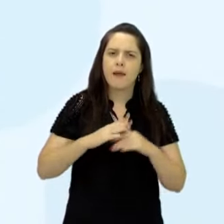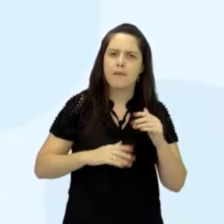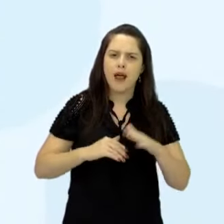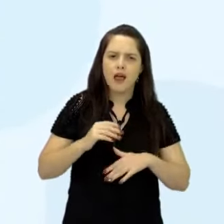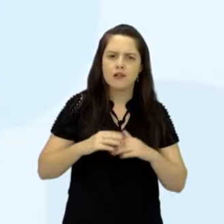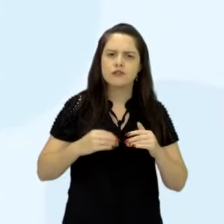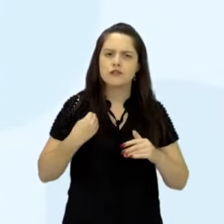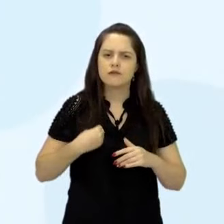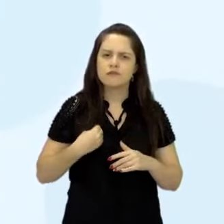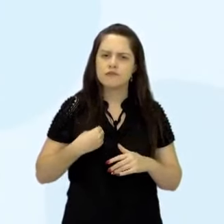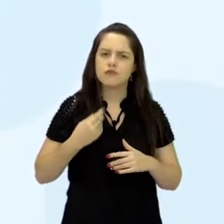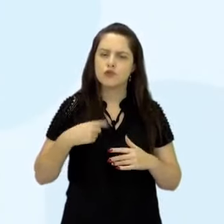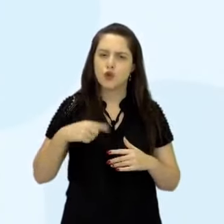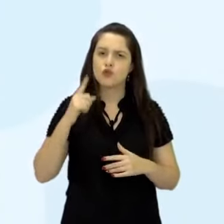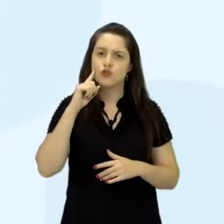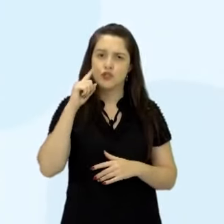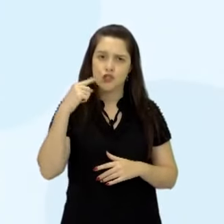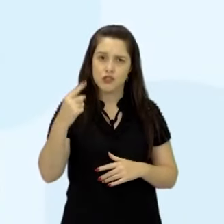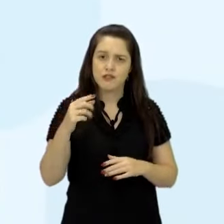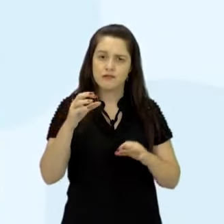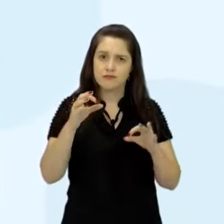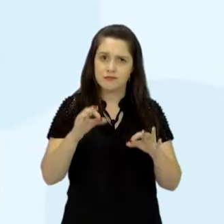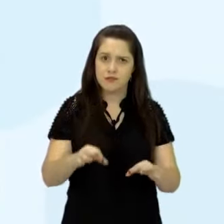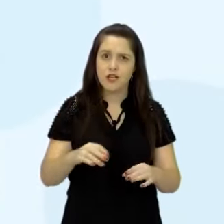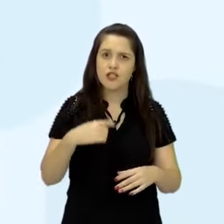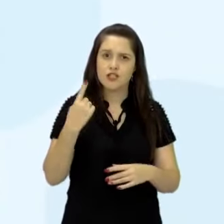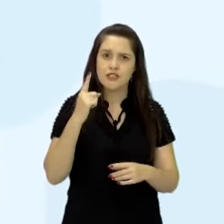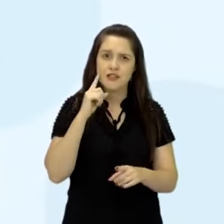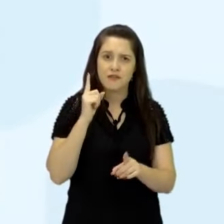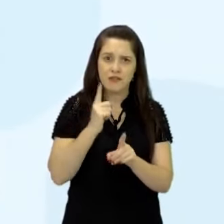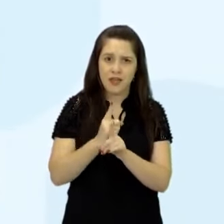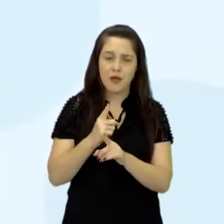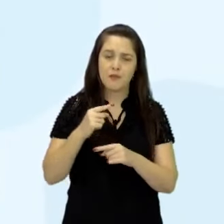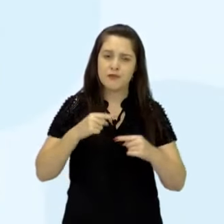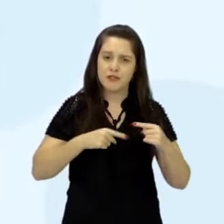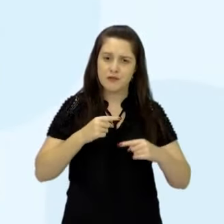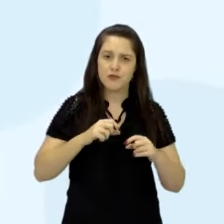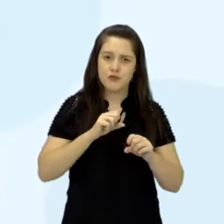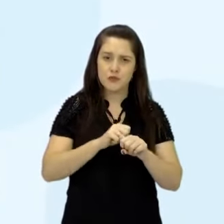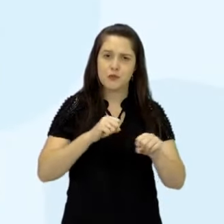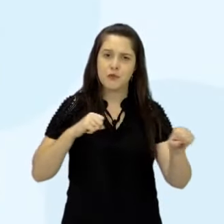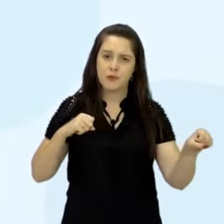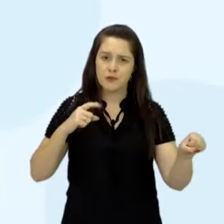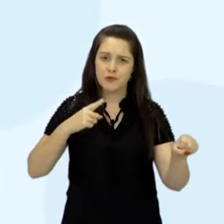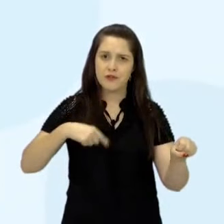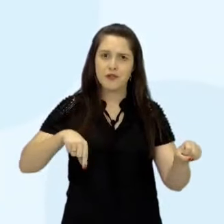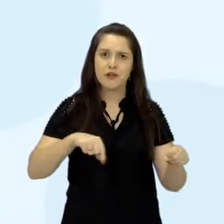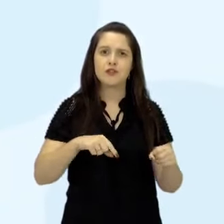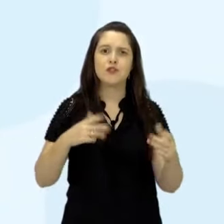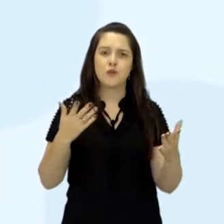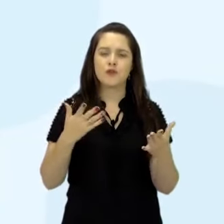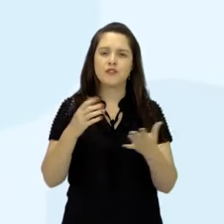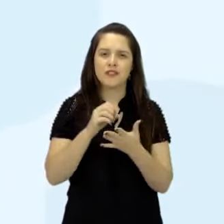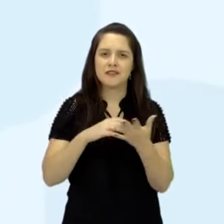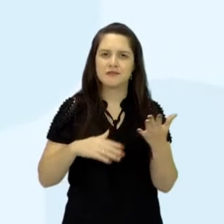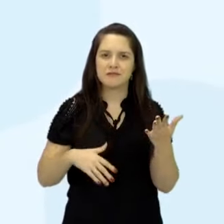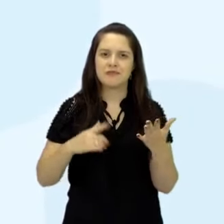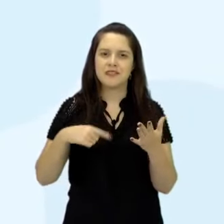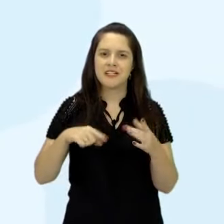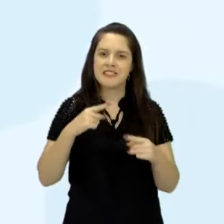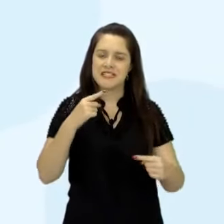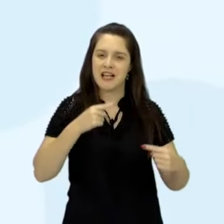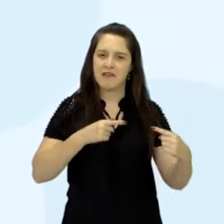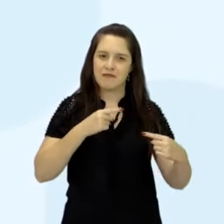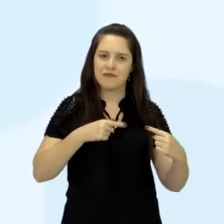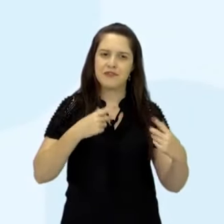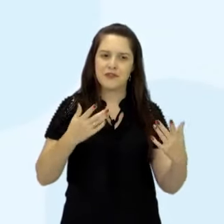vivências no nosso dia a dia, tá certo? E o que vem por aí? Desafio de superpoderes. Semana que vem a gente dá continuidade a esse desafio e a